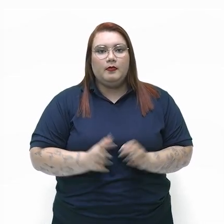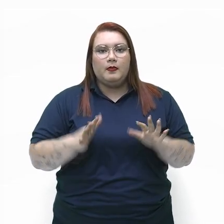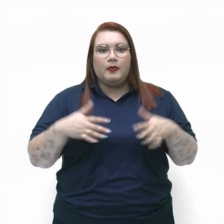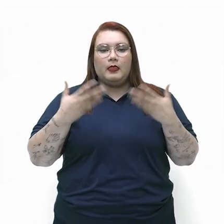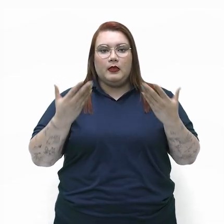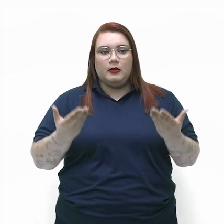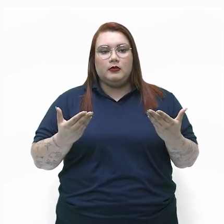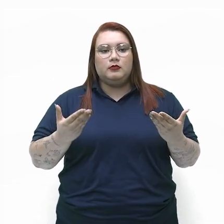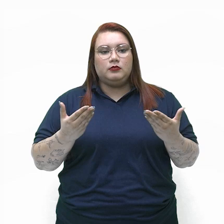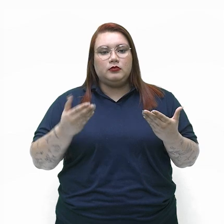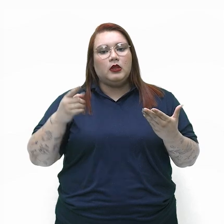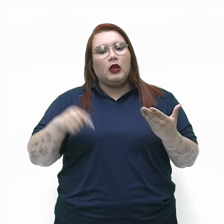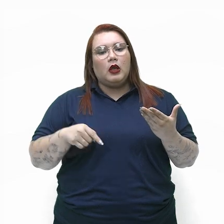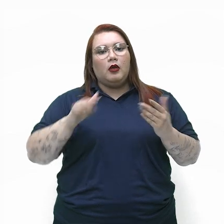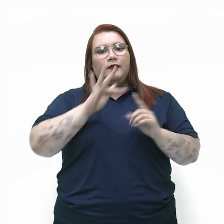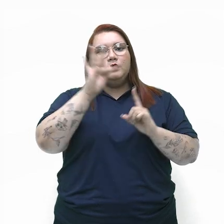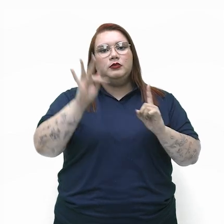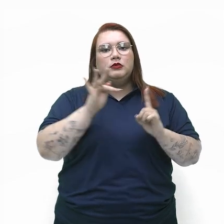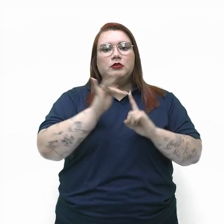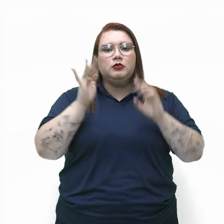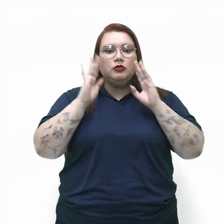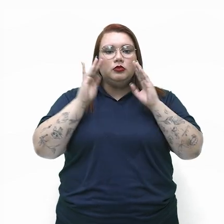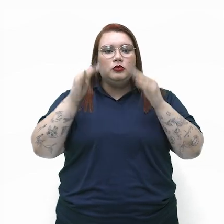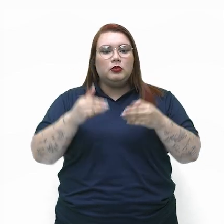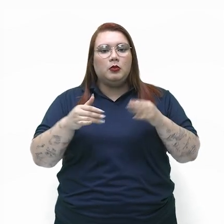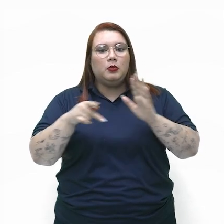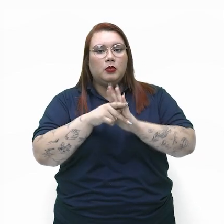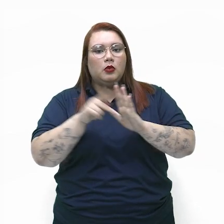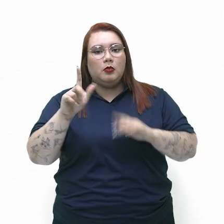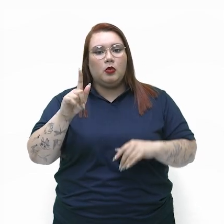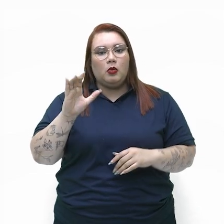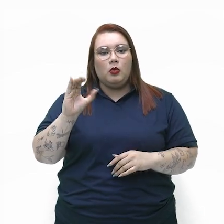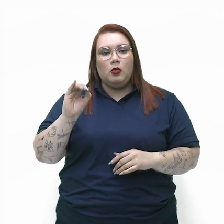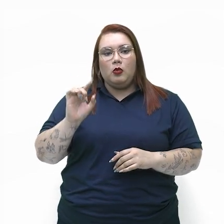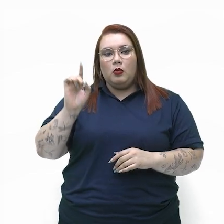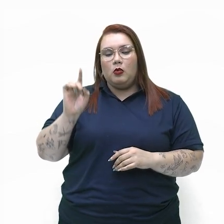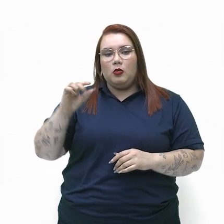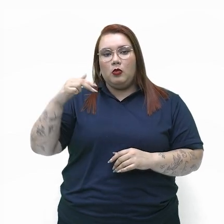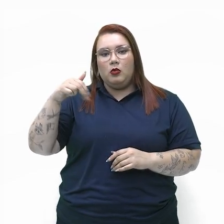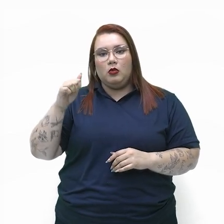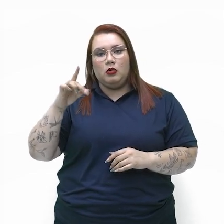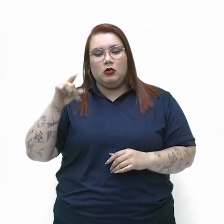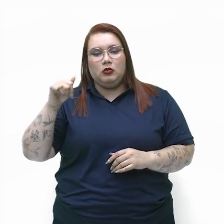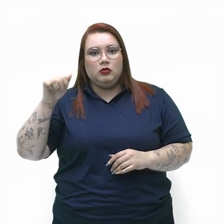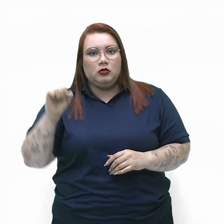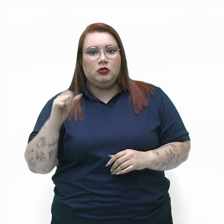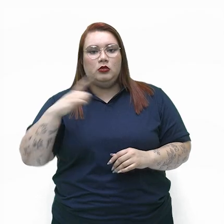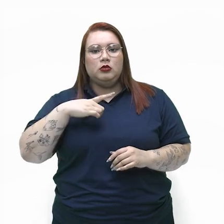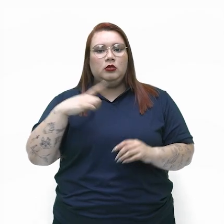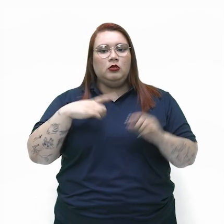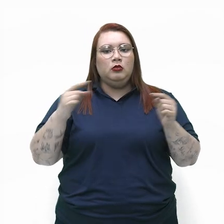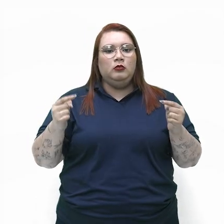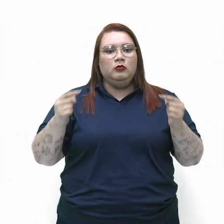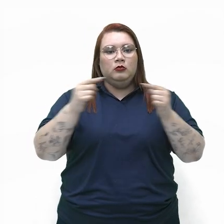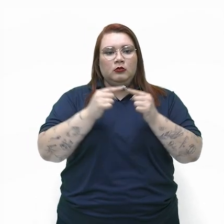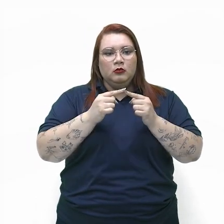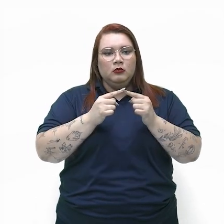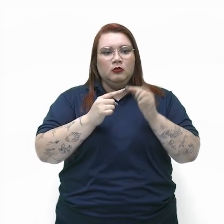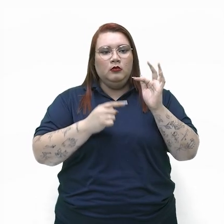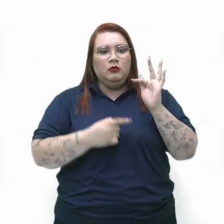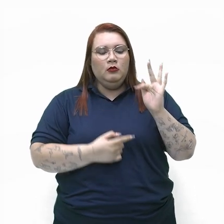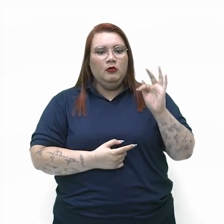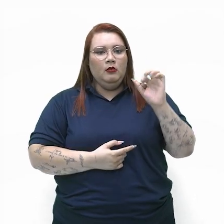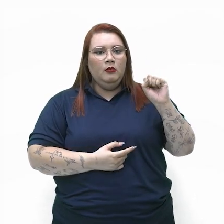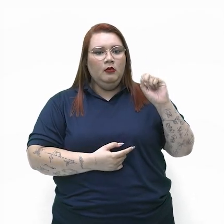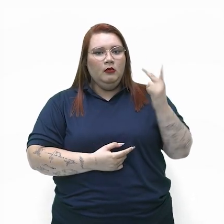respectivamente. Então, a função específica, né, dessas gônadas, né, elas possuem receptores